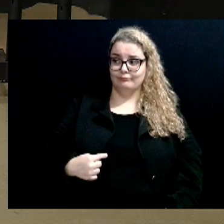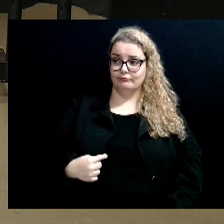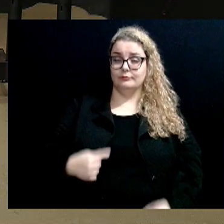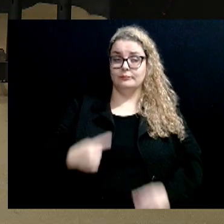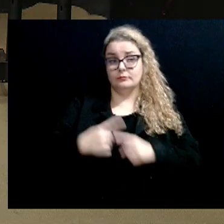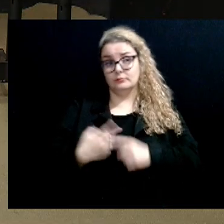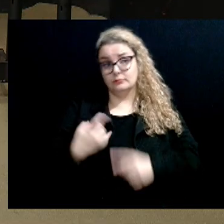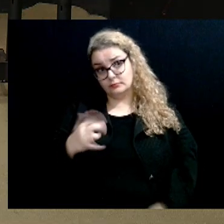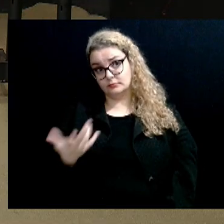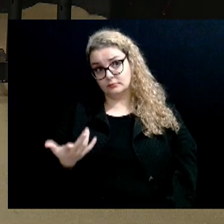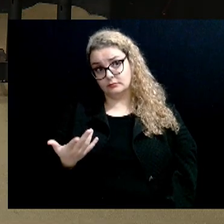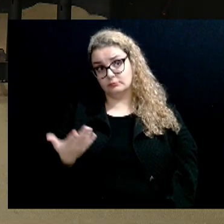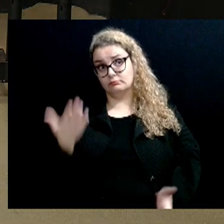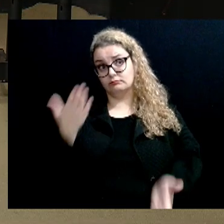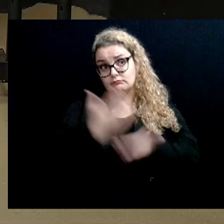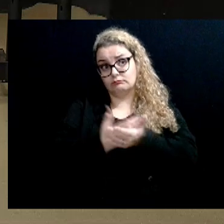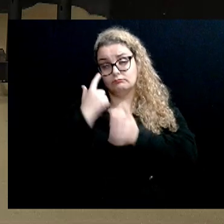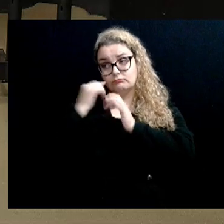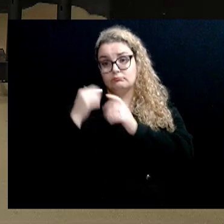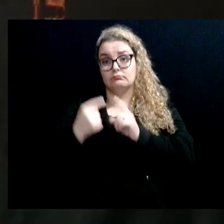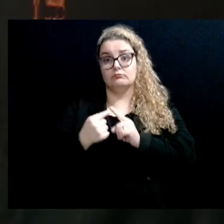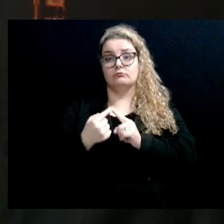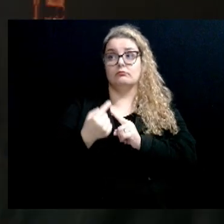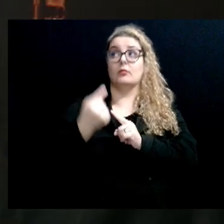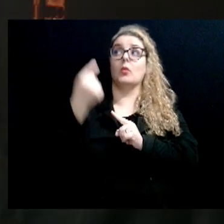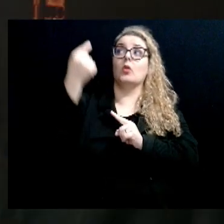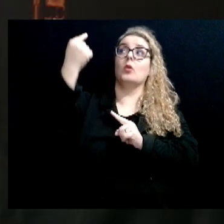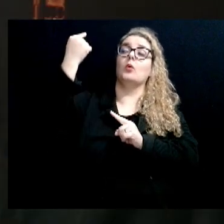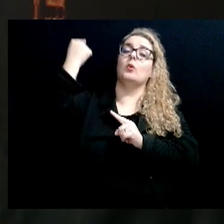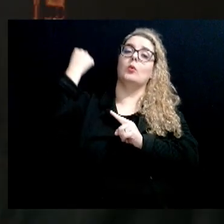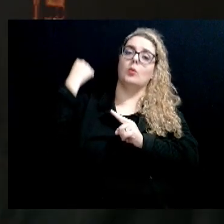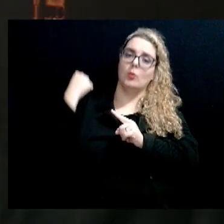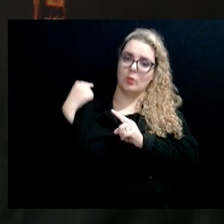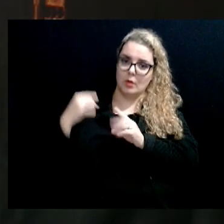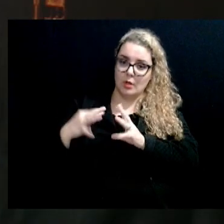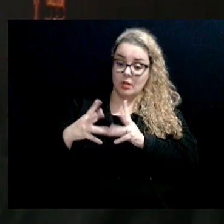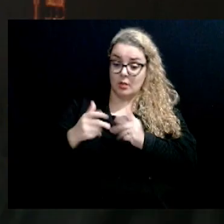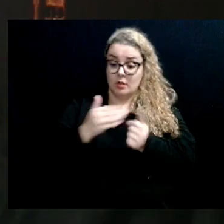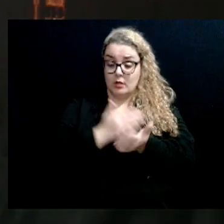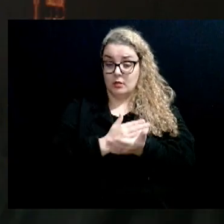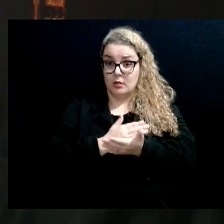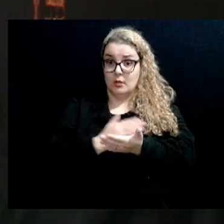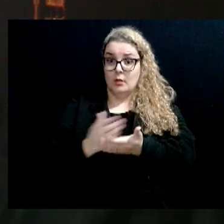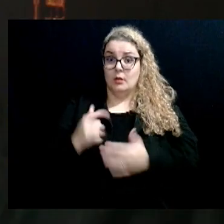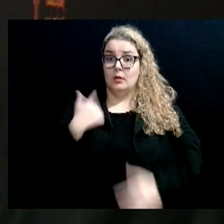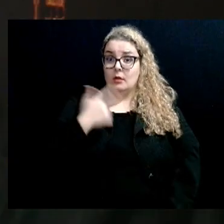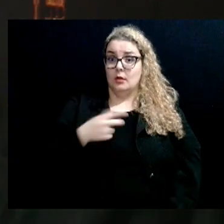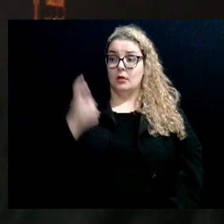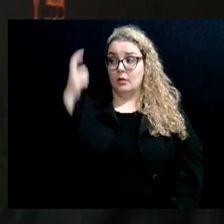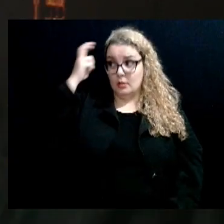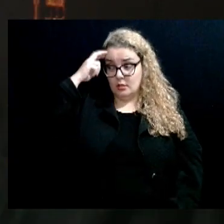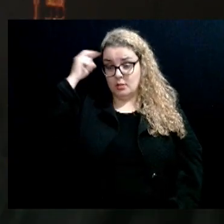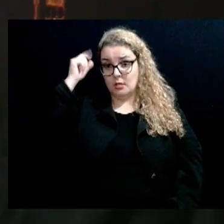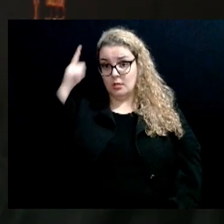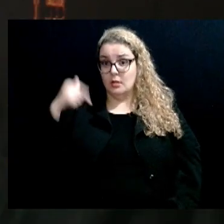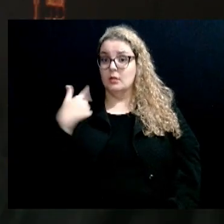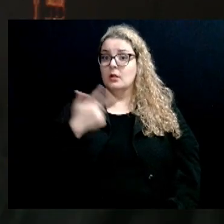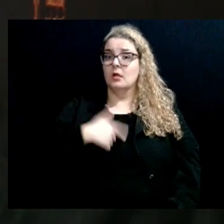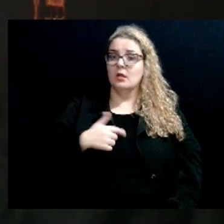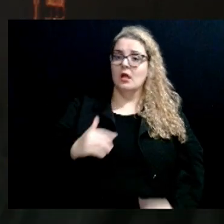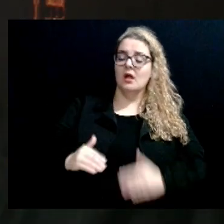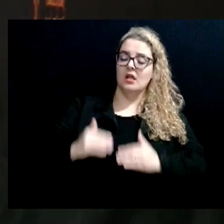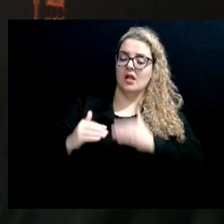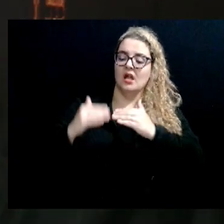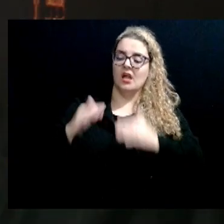a gente vai lá atrás novamente, onde tudo começa na nossa cultura, na nossa formação, na nossa